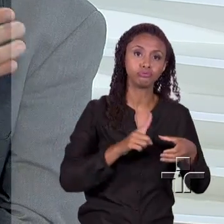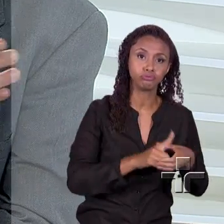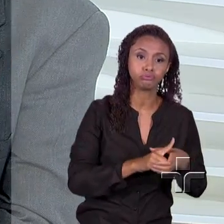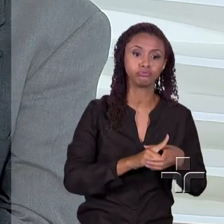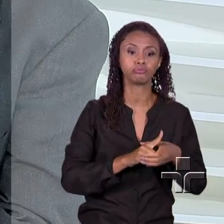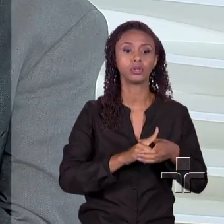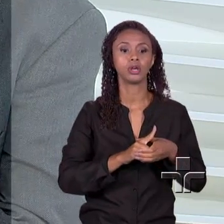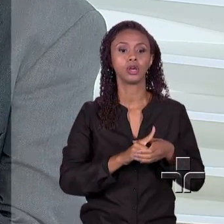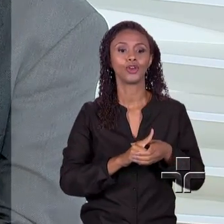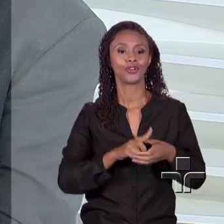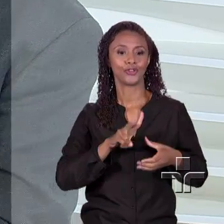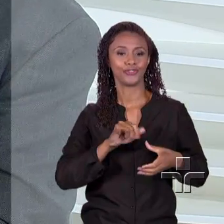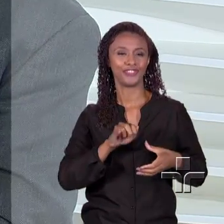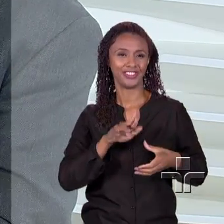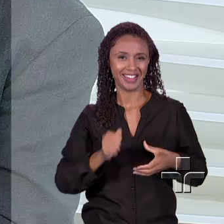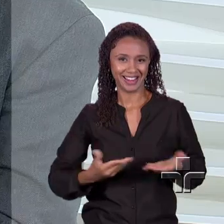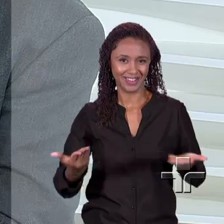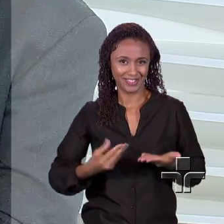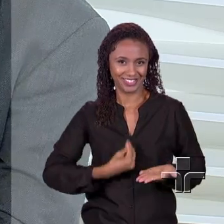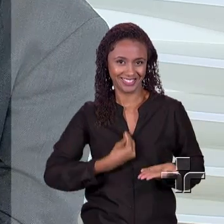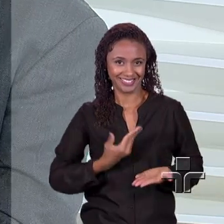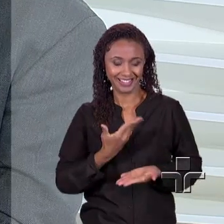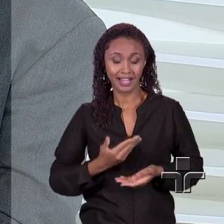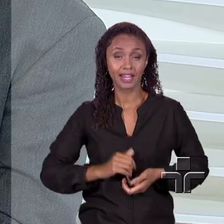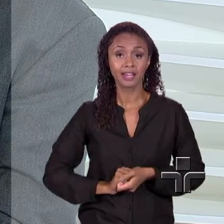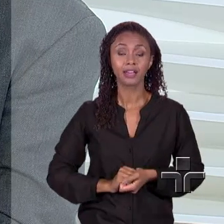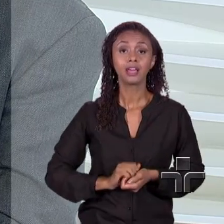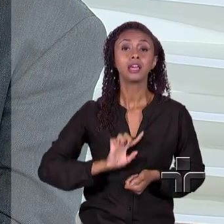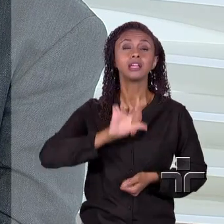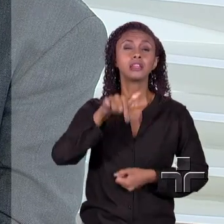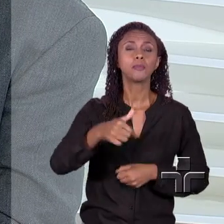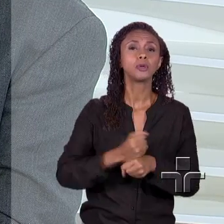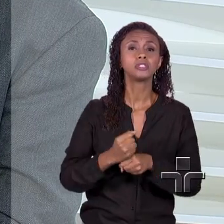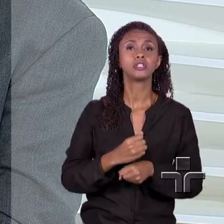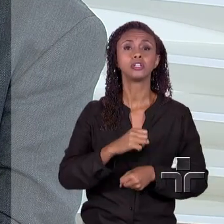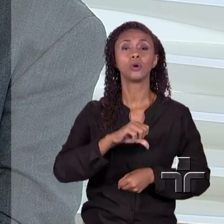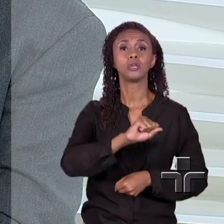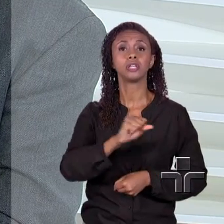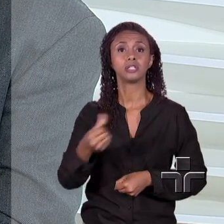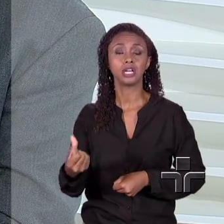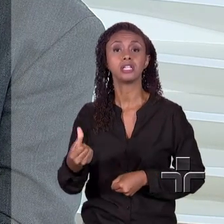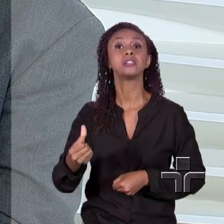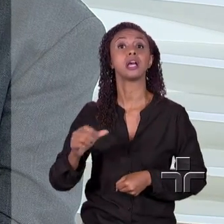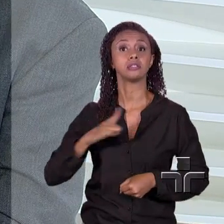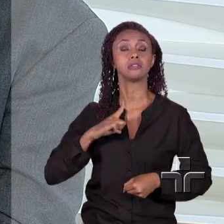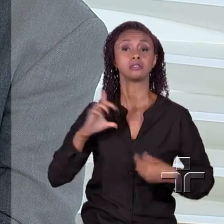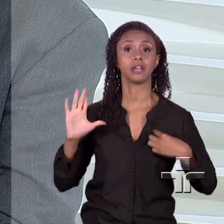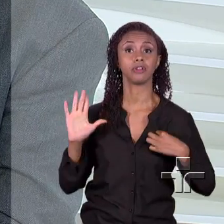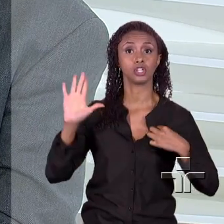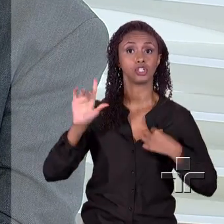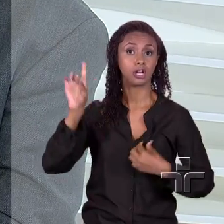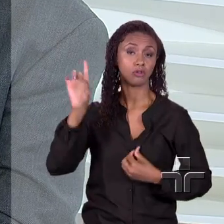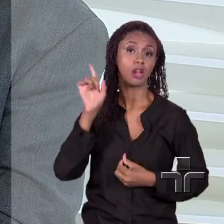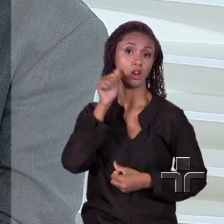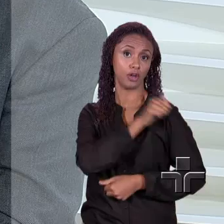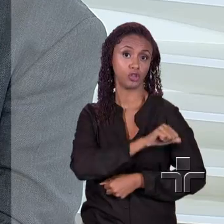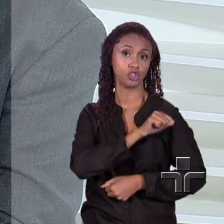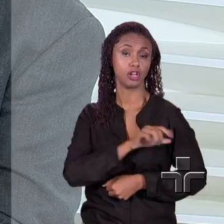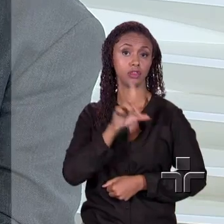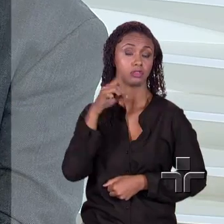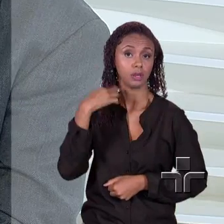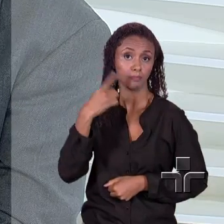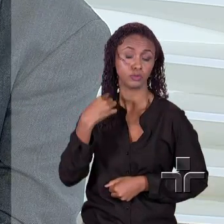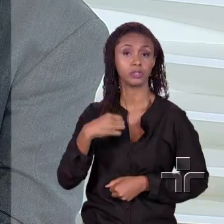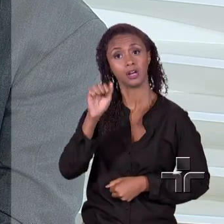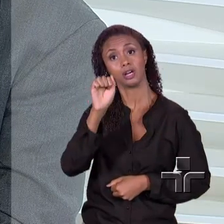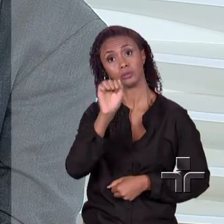que está aqui conosco presente hoje. E depois, em 86, ele foi candidato a deputado estadual do Rio de Janeiro, onde ele levantou uma campanha